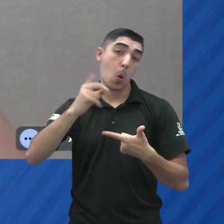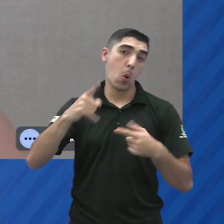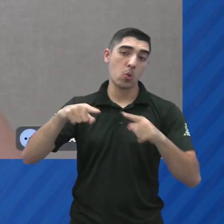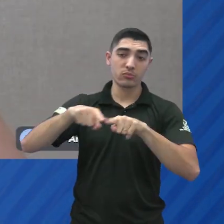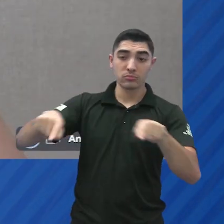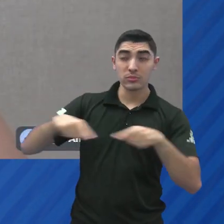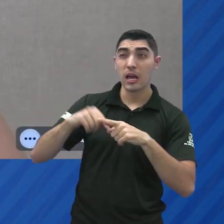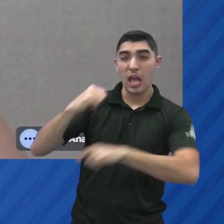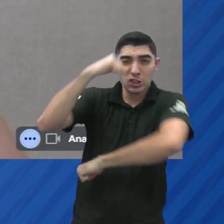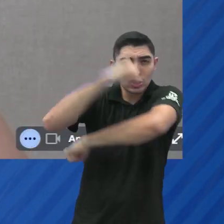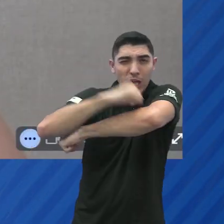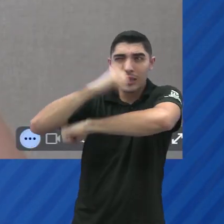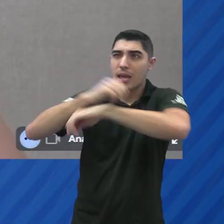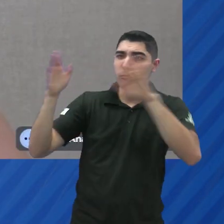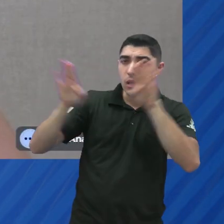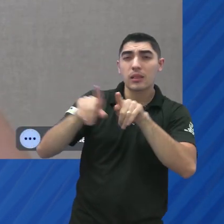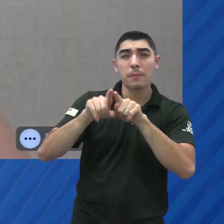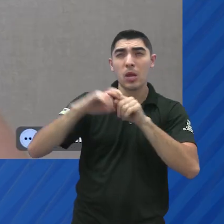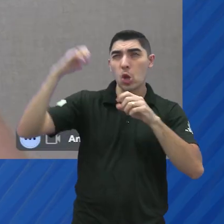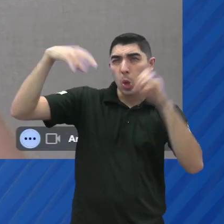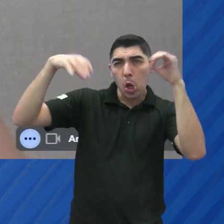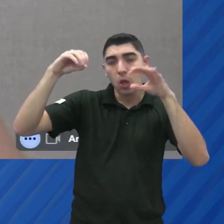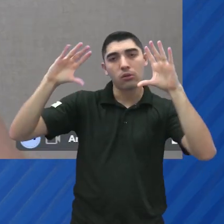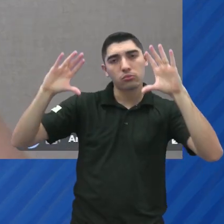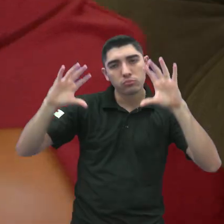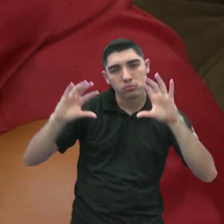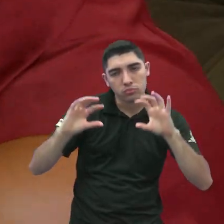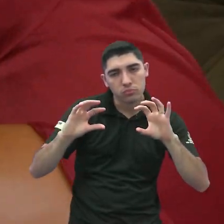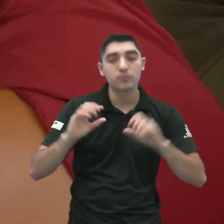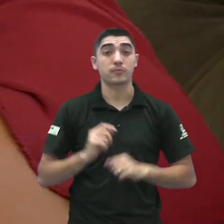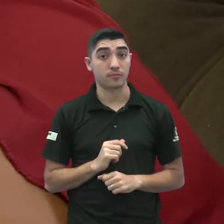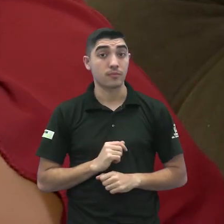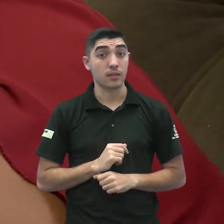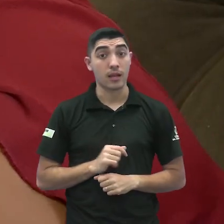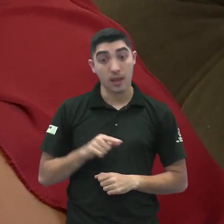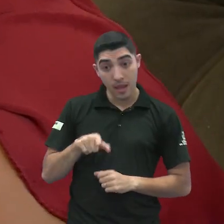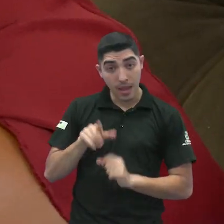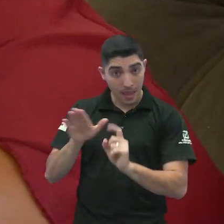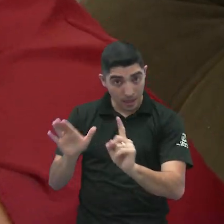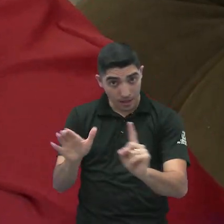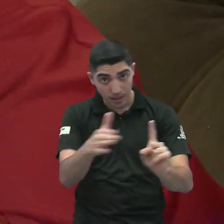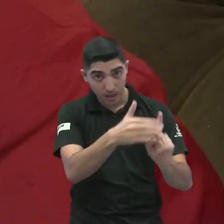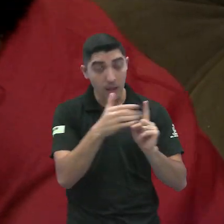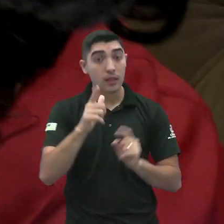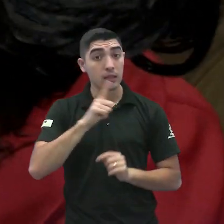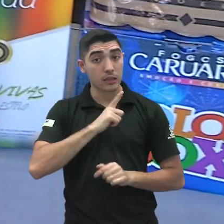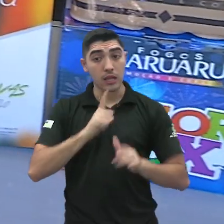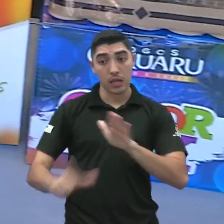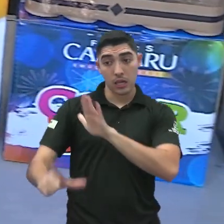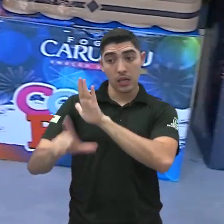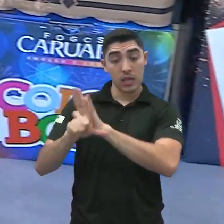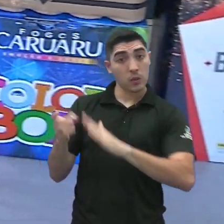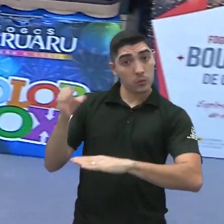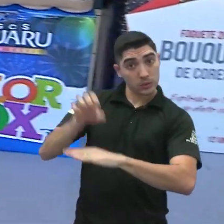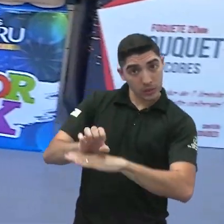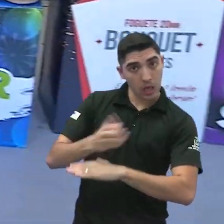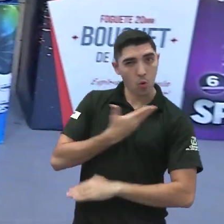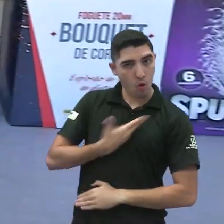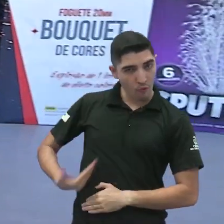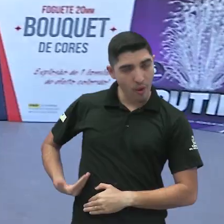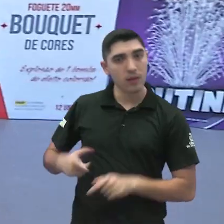menos janelas. A gente diminui a luminosidade. Além das medidas para acolher os pequenos, leis